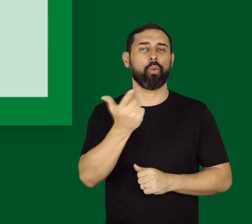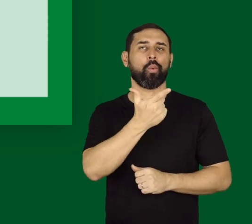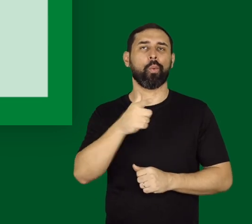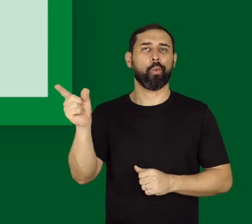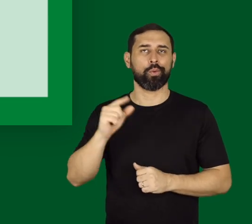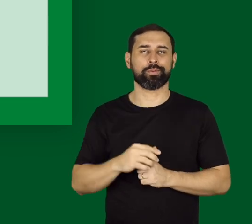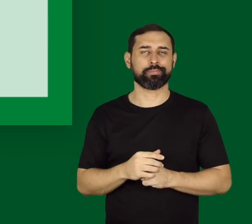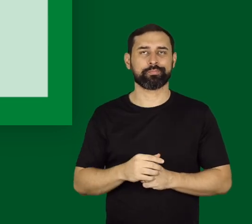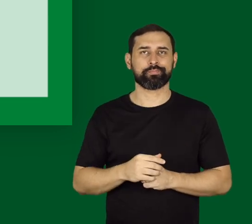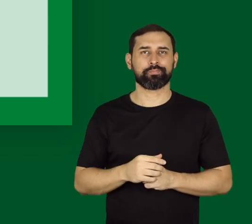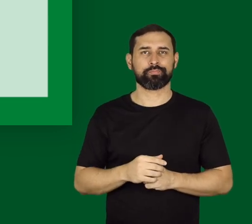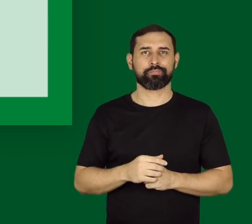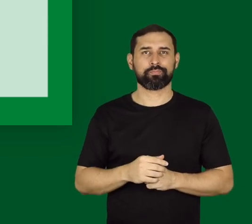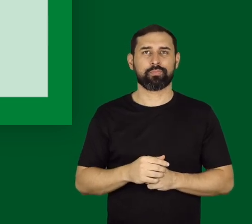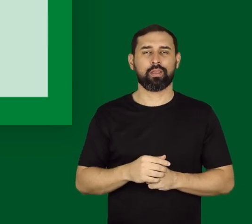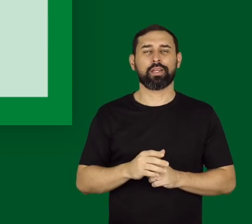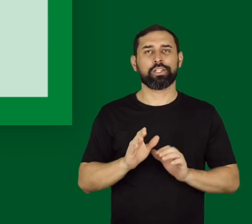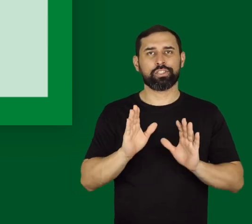Beleza? Outra coisa,